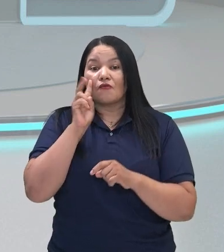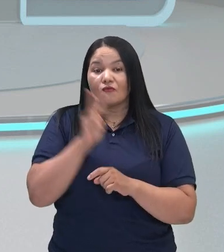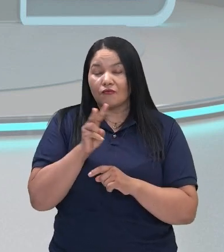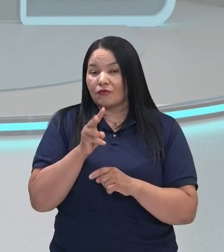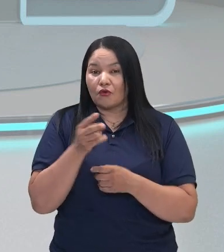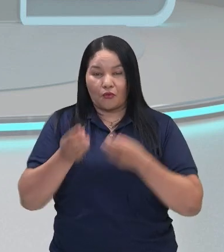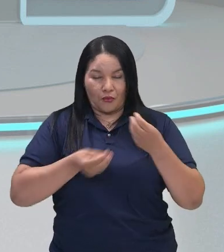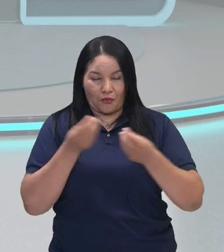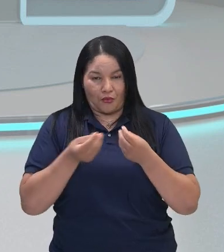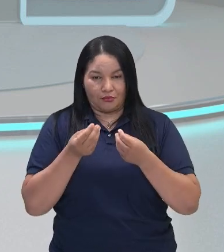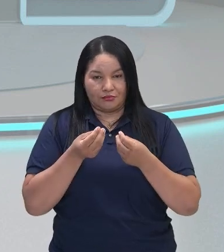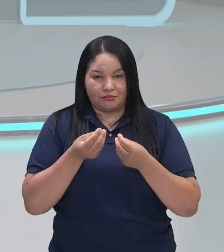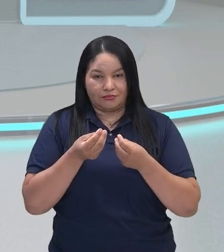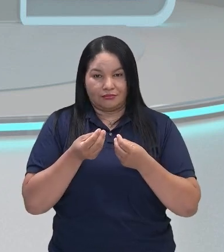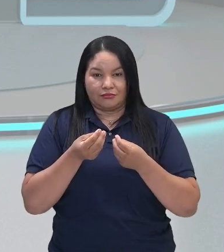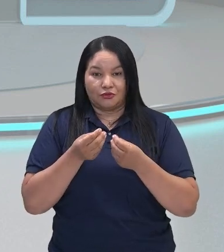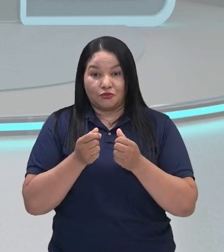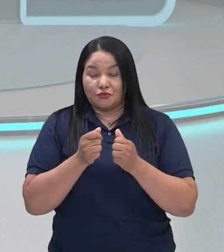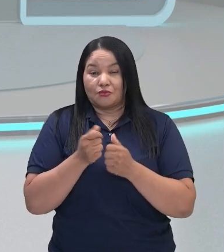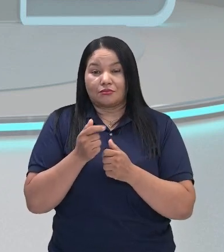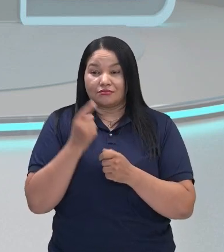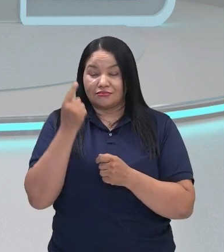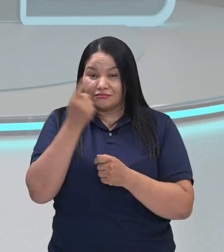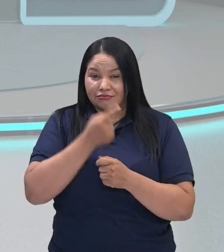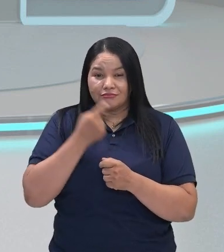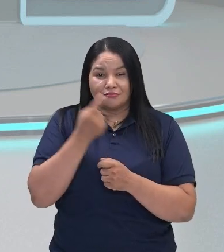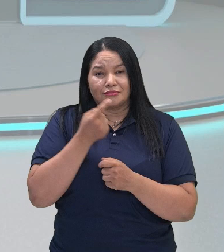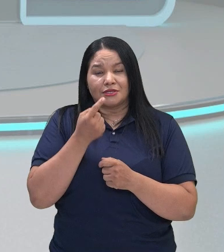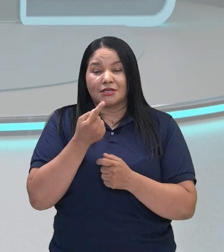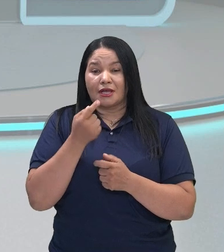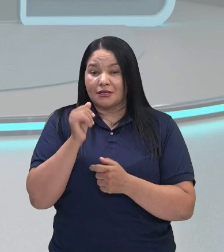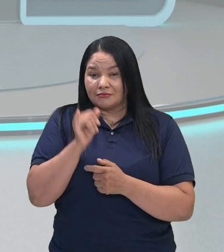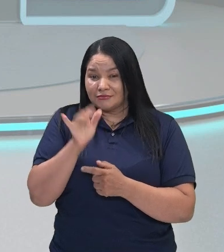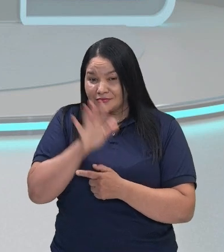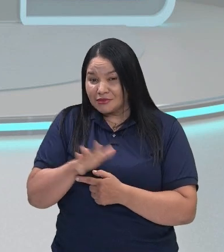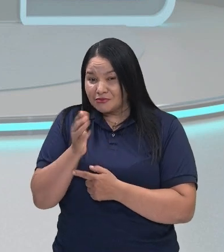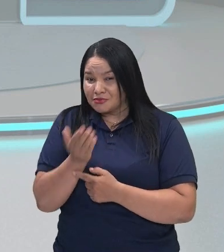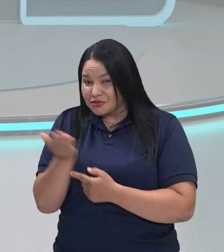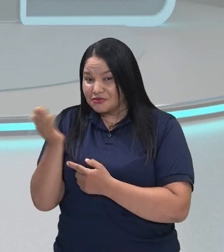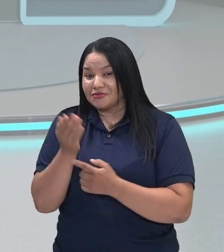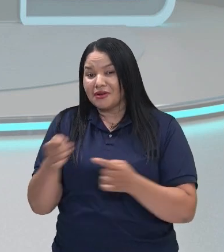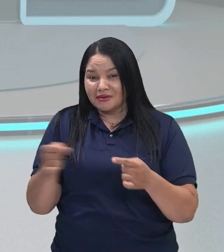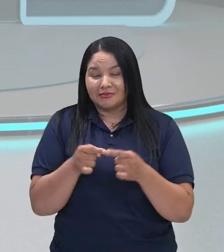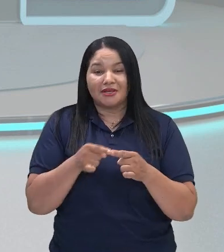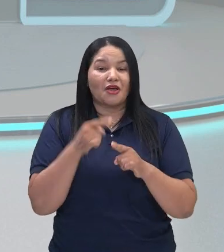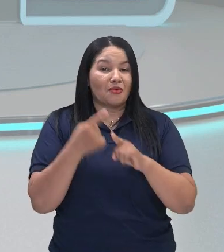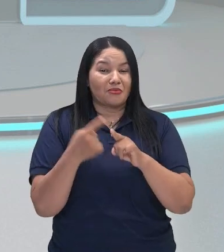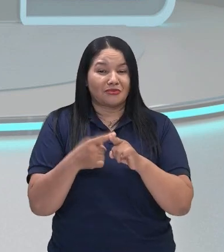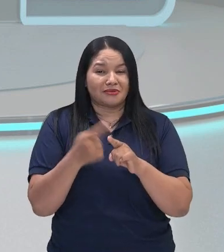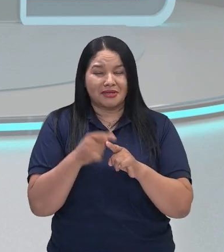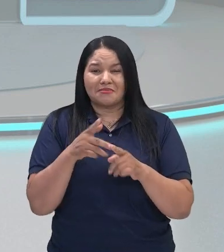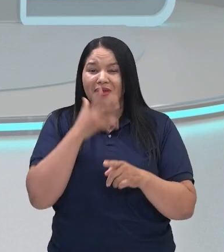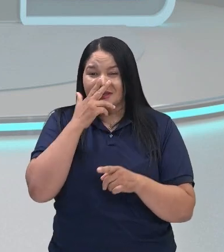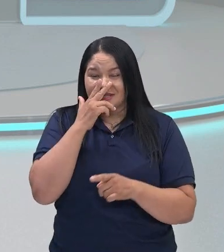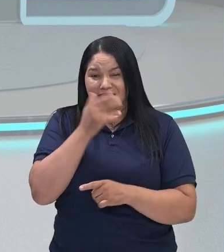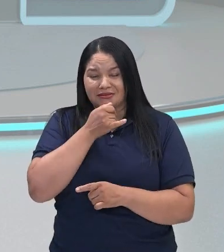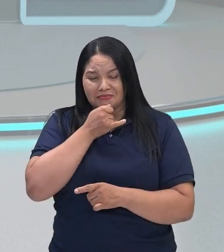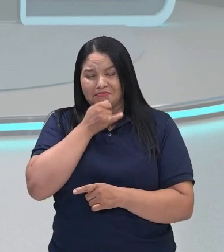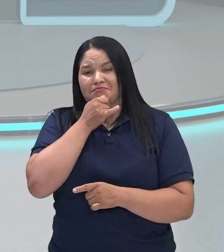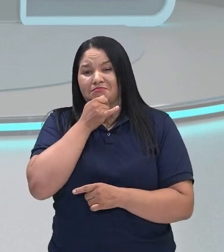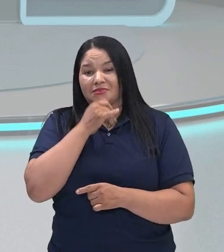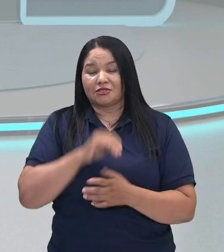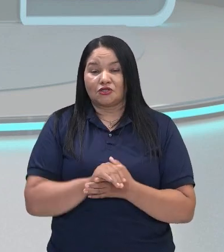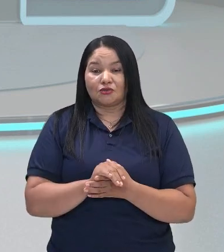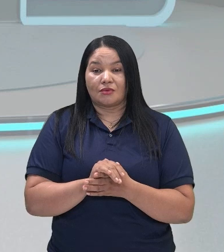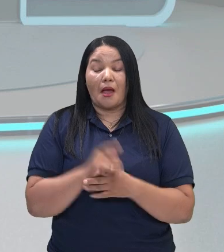música? Acompanhada da expressão da imagem aqui do lado. E quando a gente ouve uma música alegre?